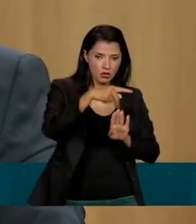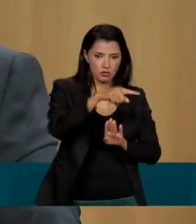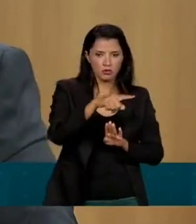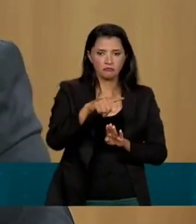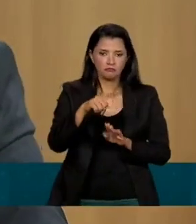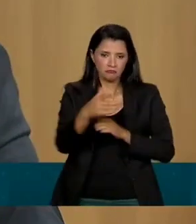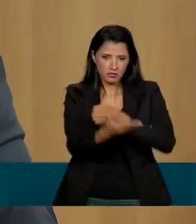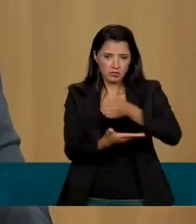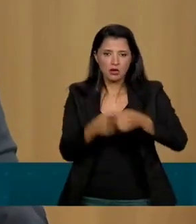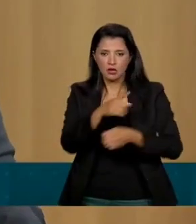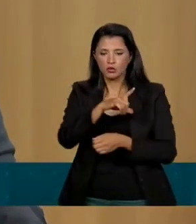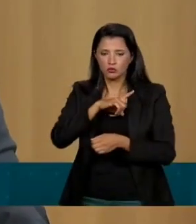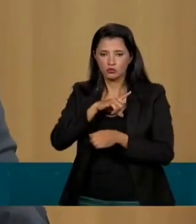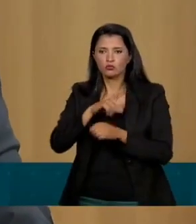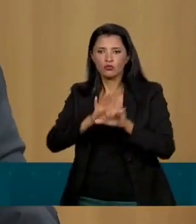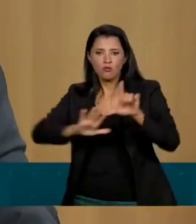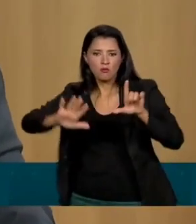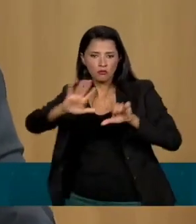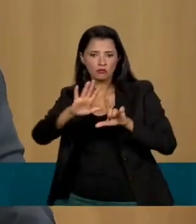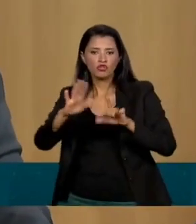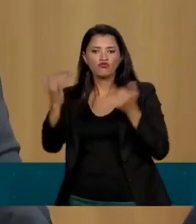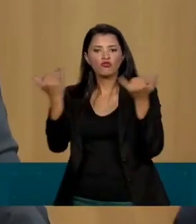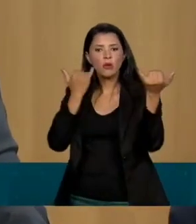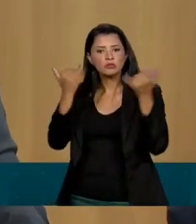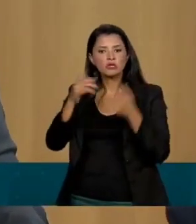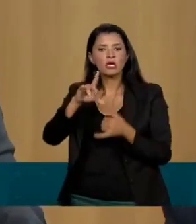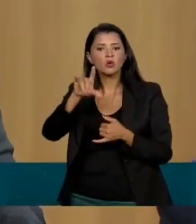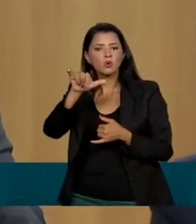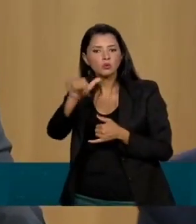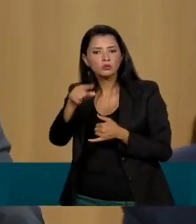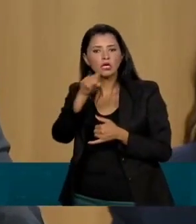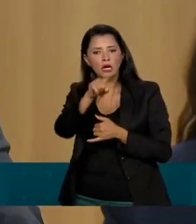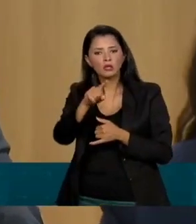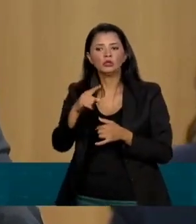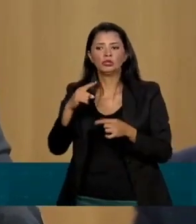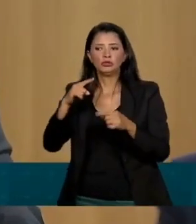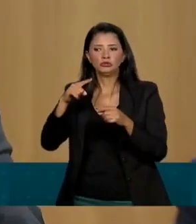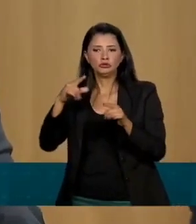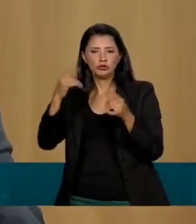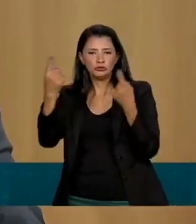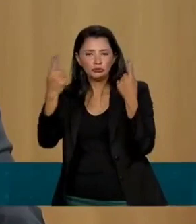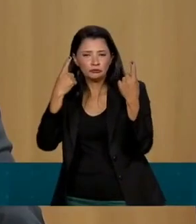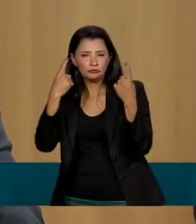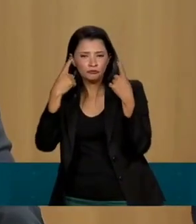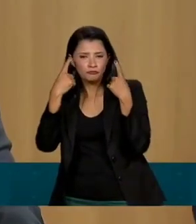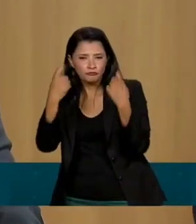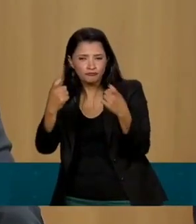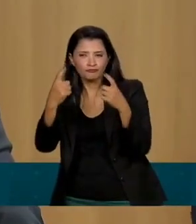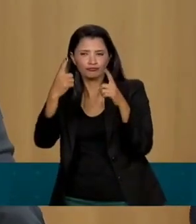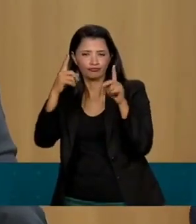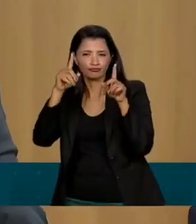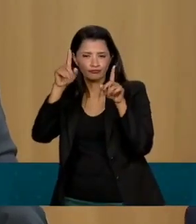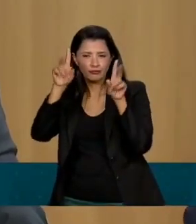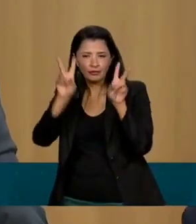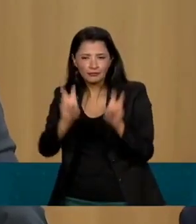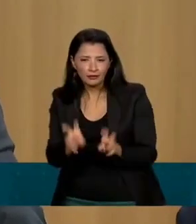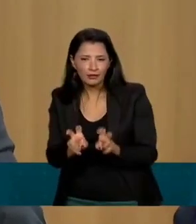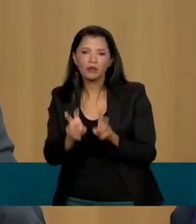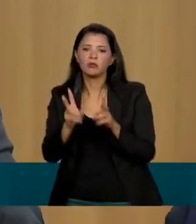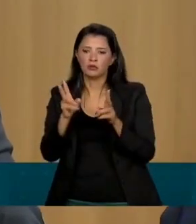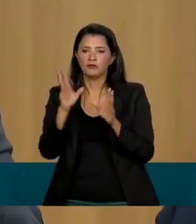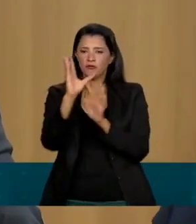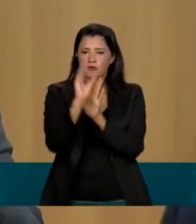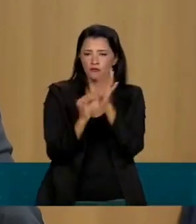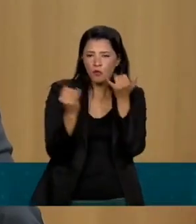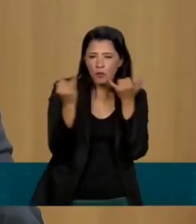dados relativos aos conteúdos ilegais, atinentes à violência contra escolas, para o